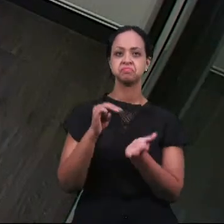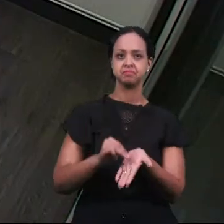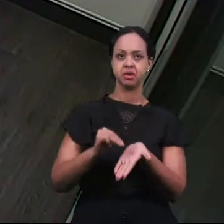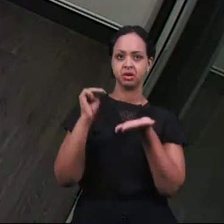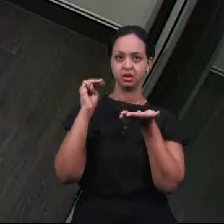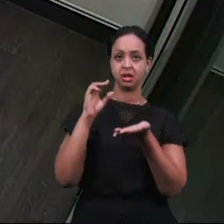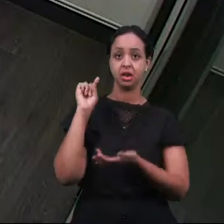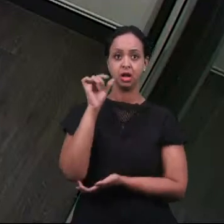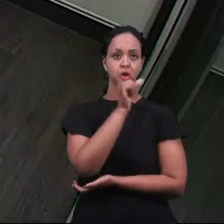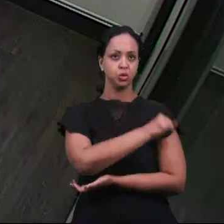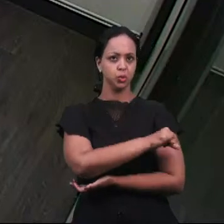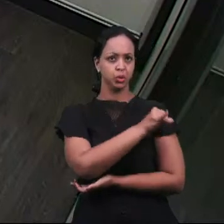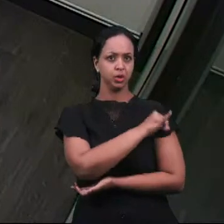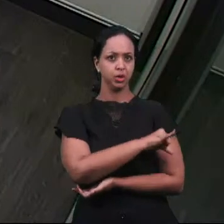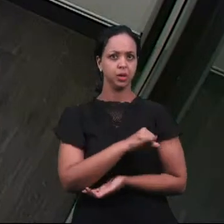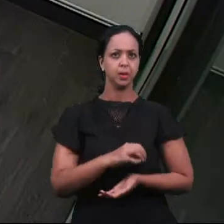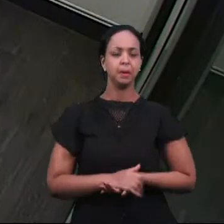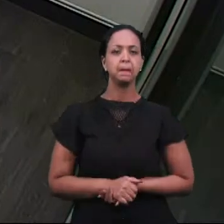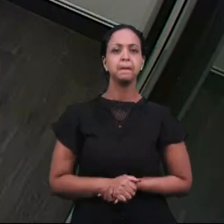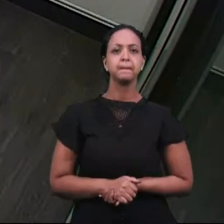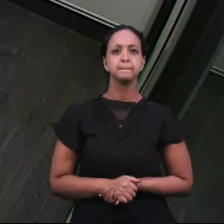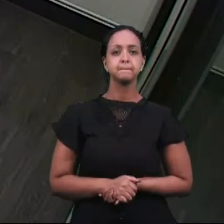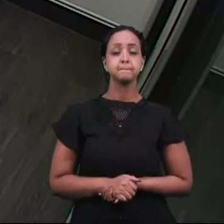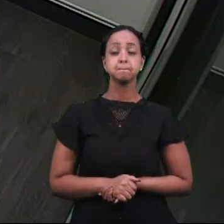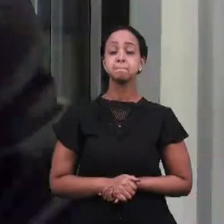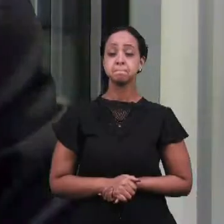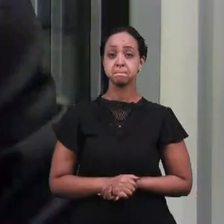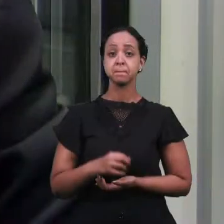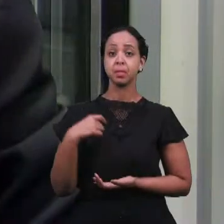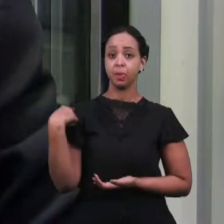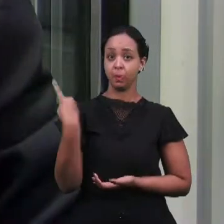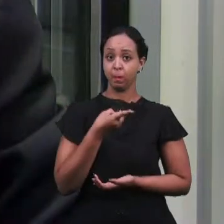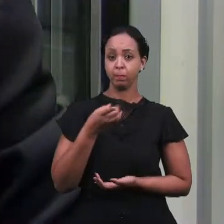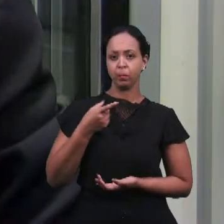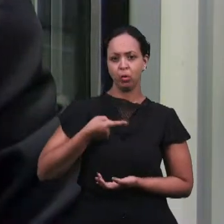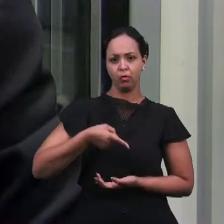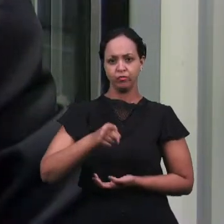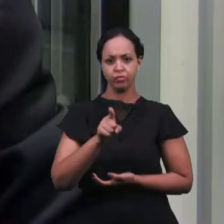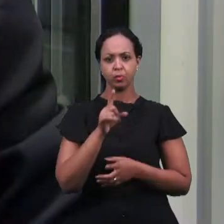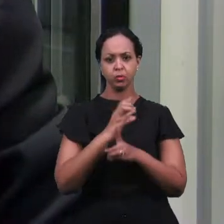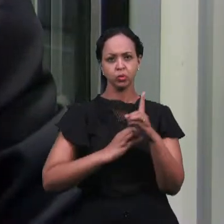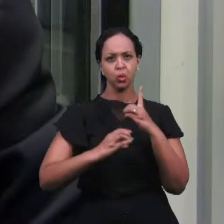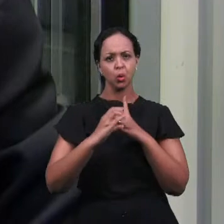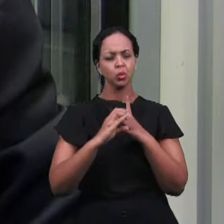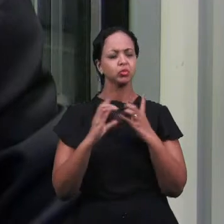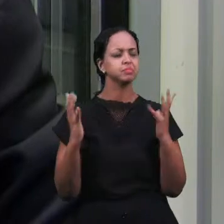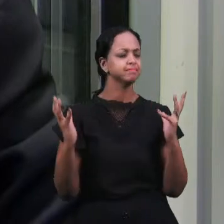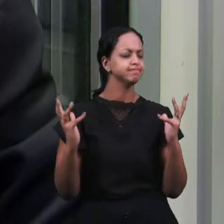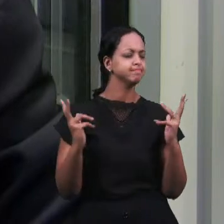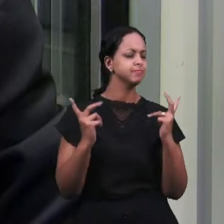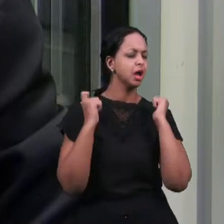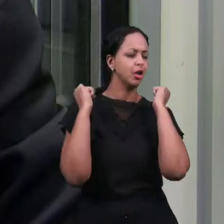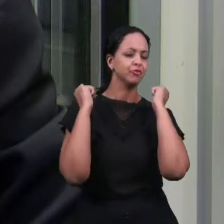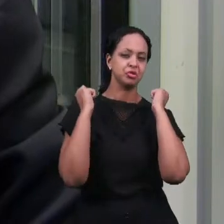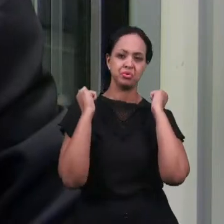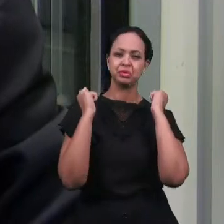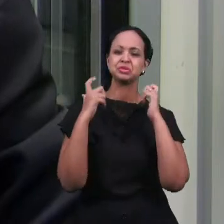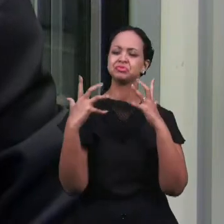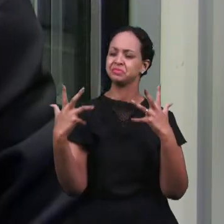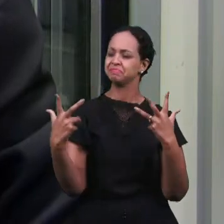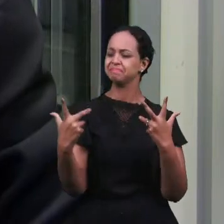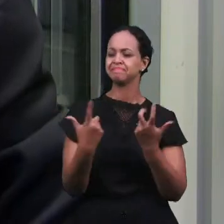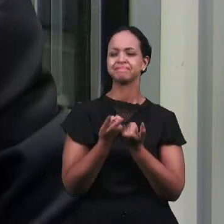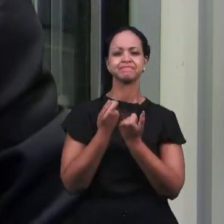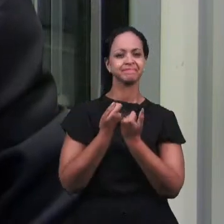Rio de Janeiro. Niterói, Rio de Janeiro. E nós tivemos lá naquele culto e foi uma maravilha, foi uma experiência